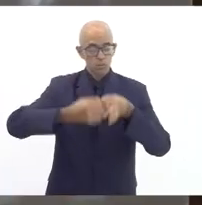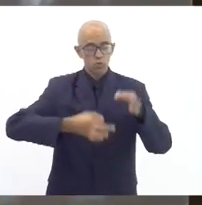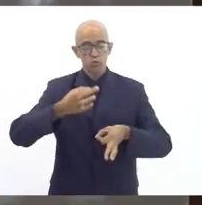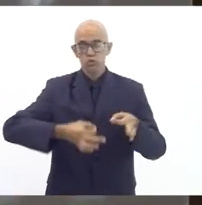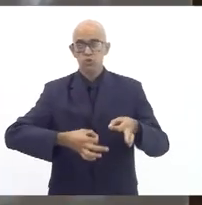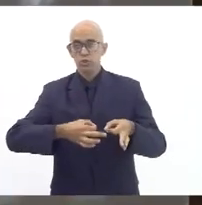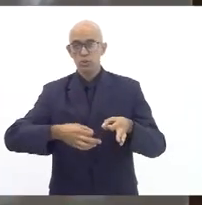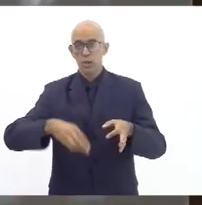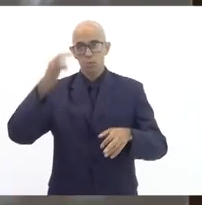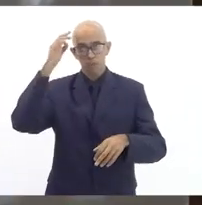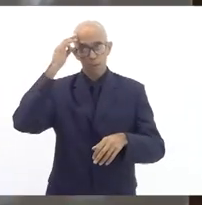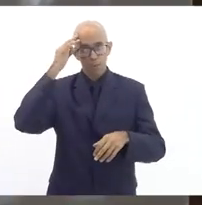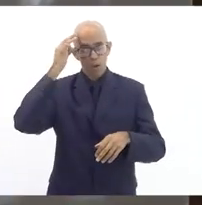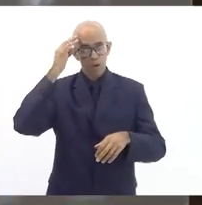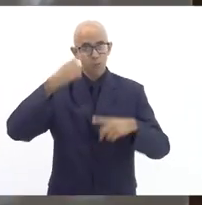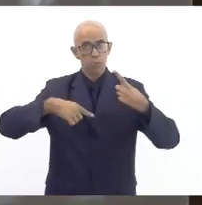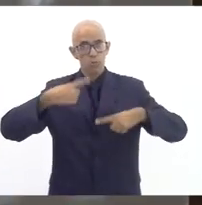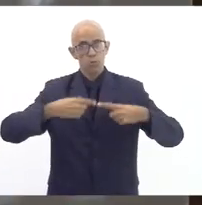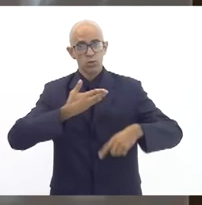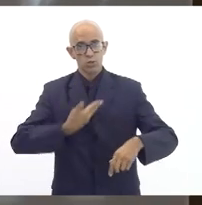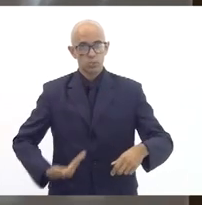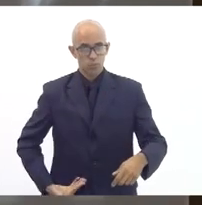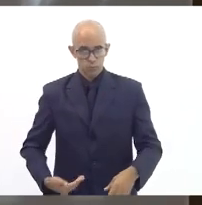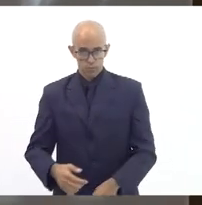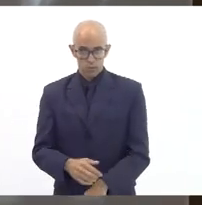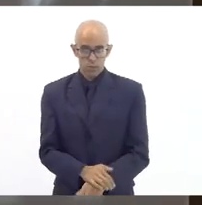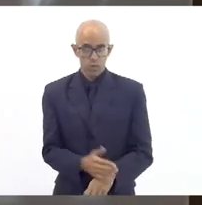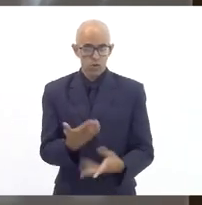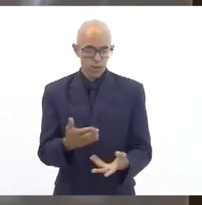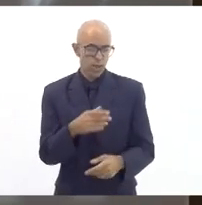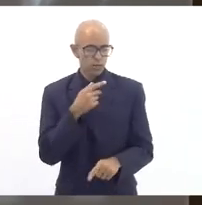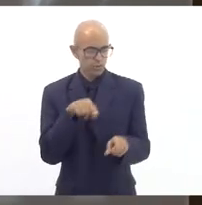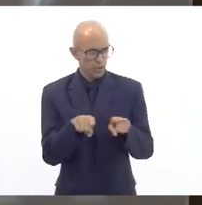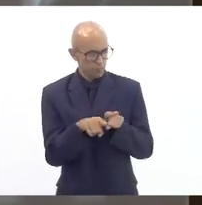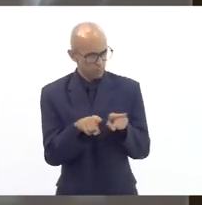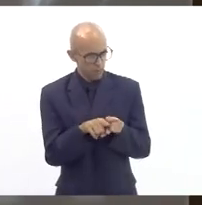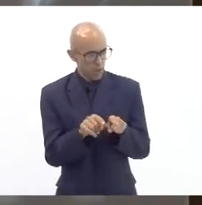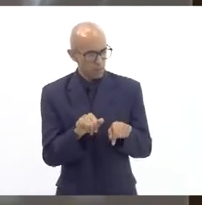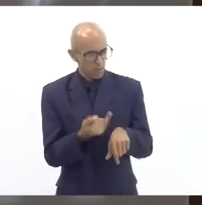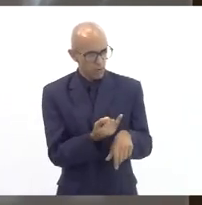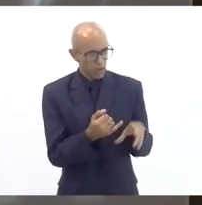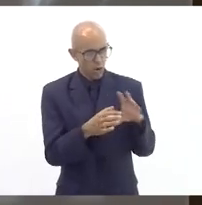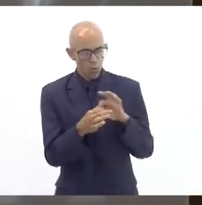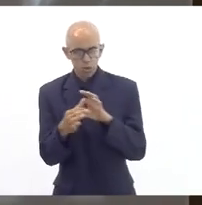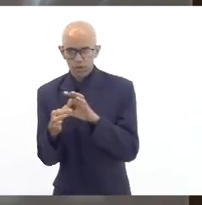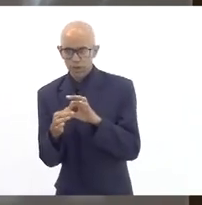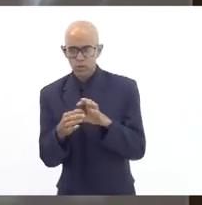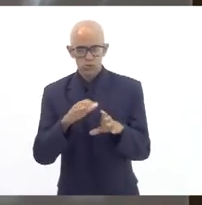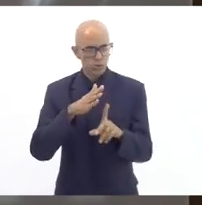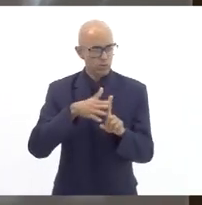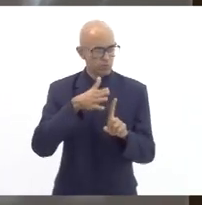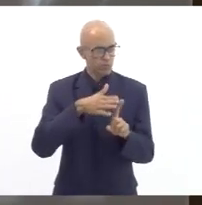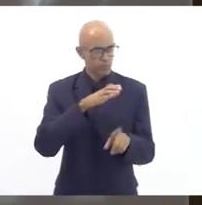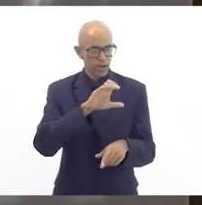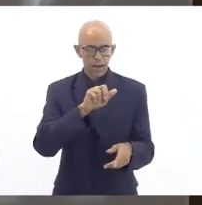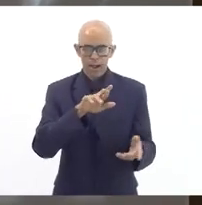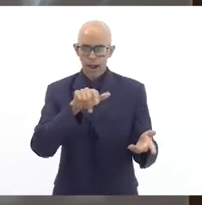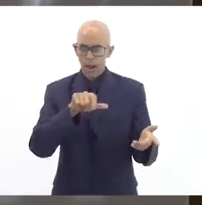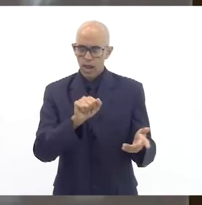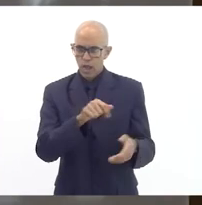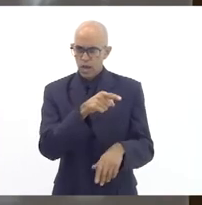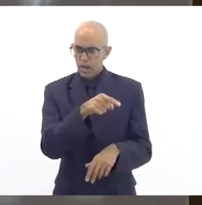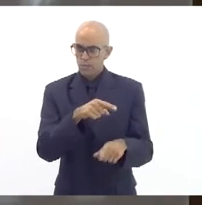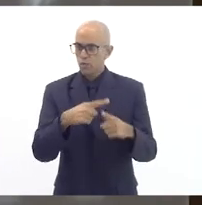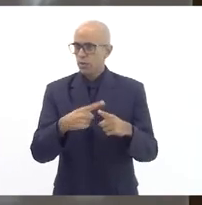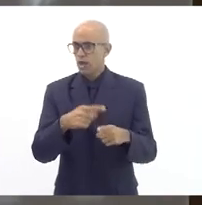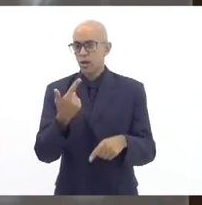por memória e por políticas públicas. Eu quero pegar o gancho aqui do que a Carla e o Ricardo trouxeram, é que não existe